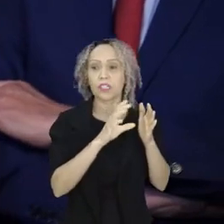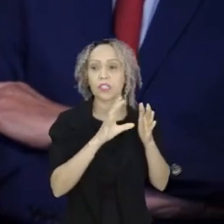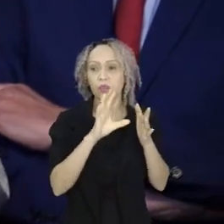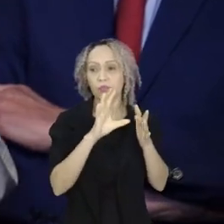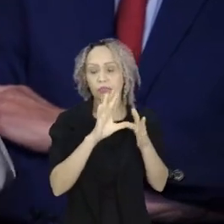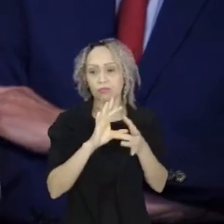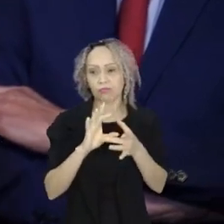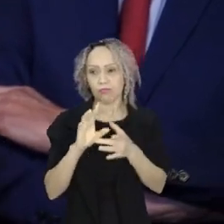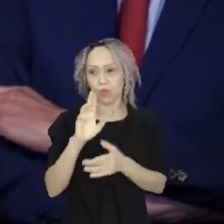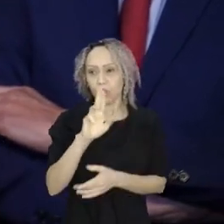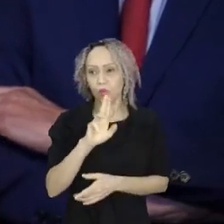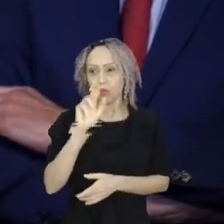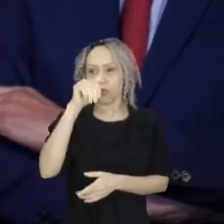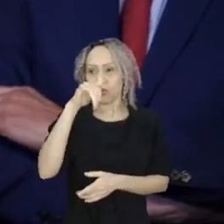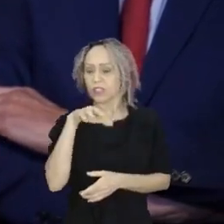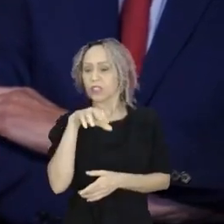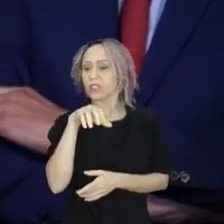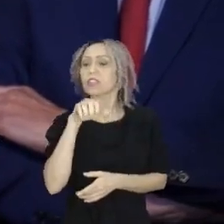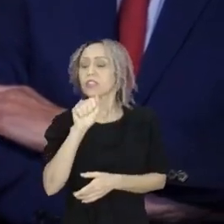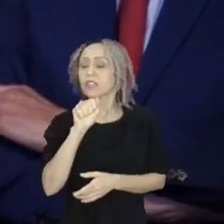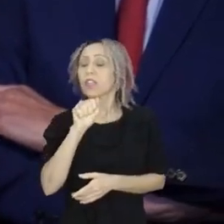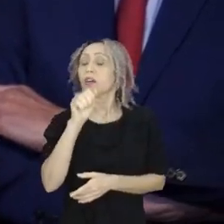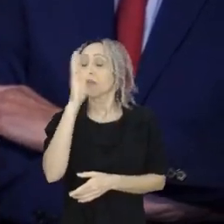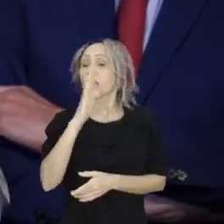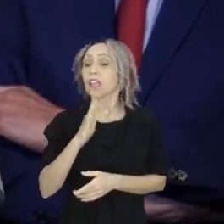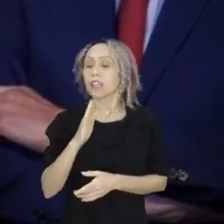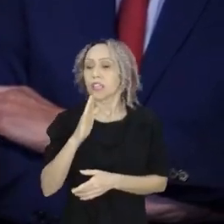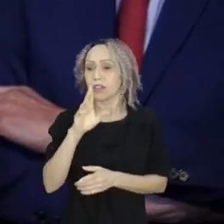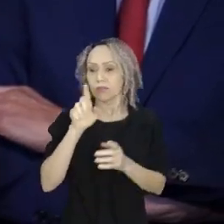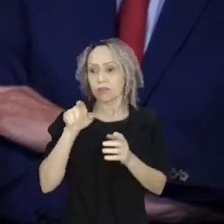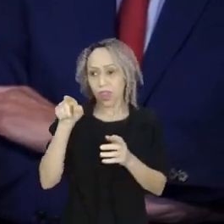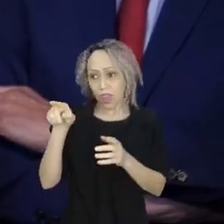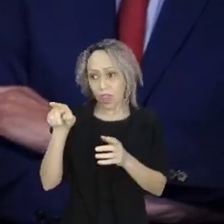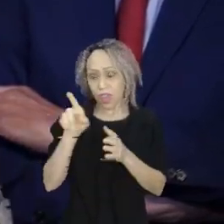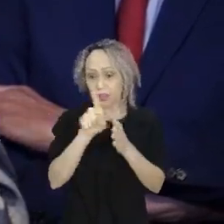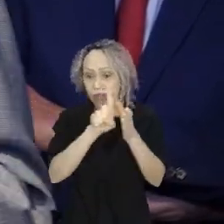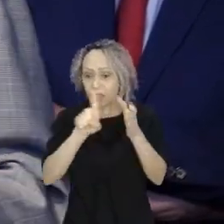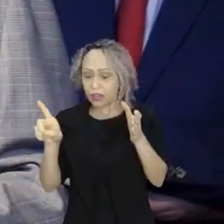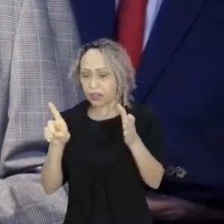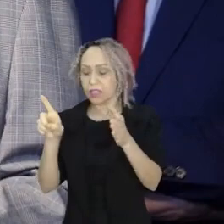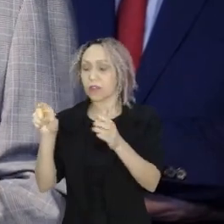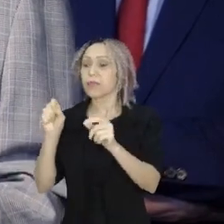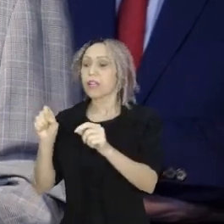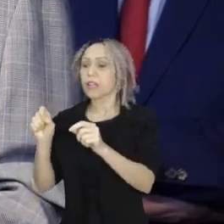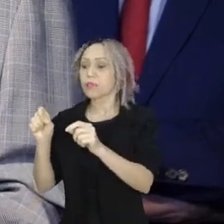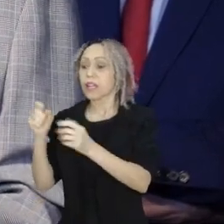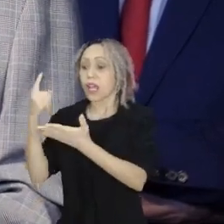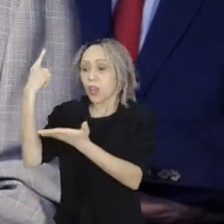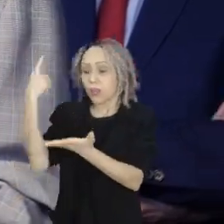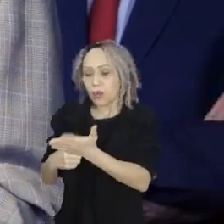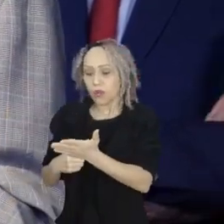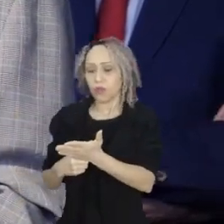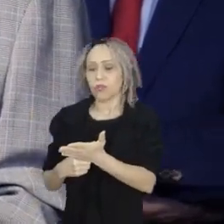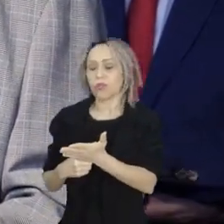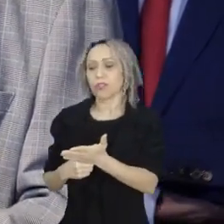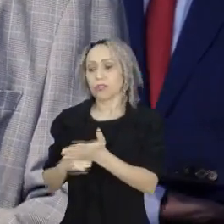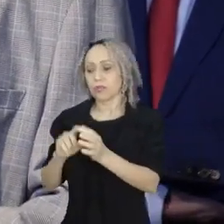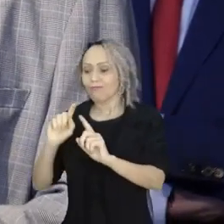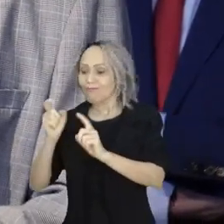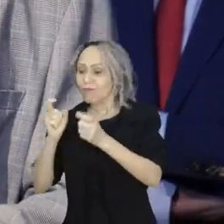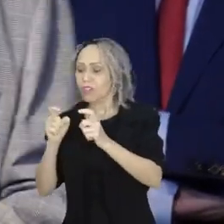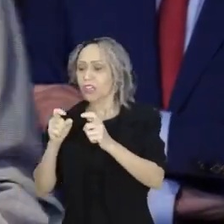vai assumir o compromisso de ajudar, coordenar, sabe, esse ministério, e vai